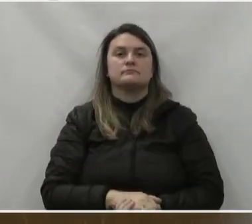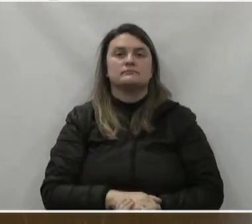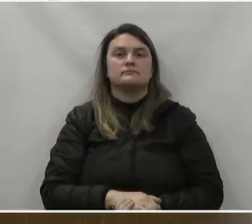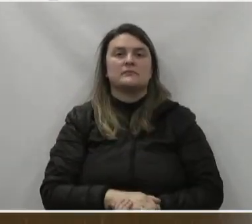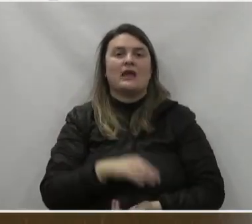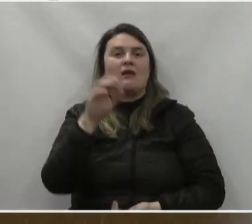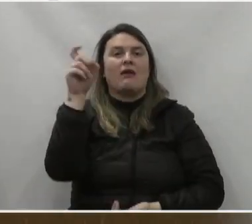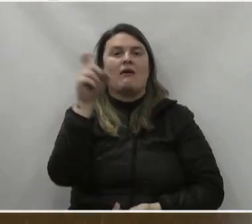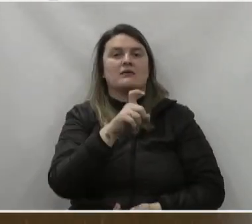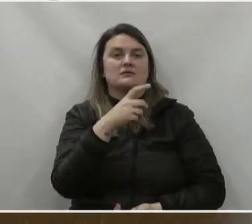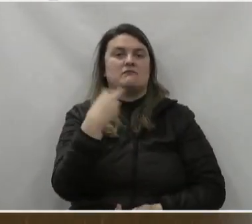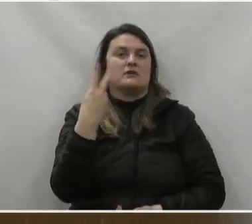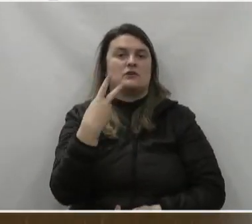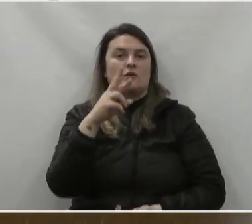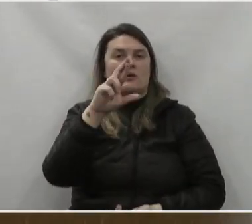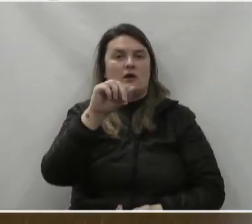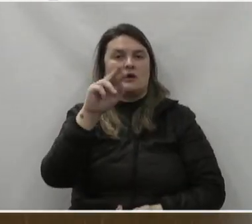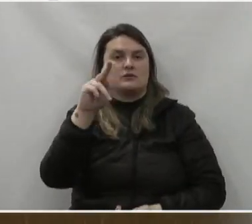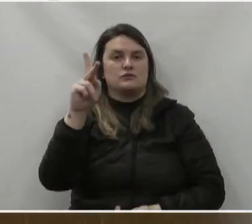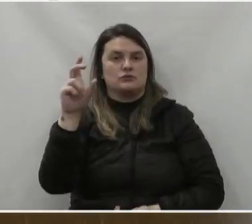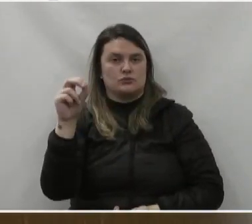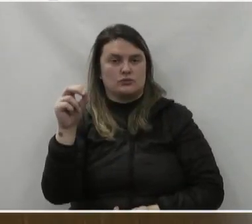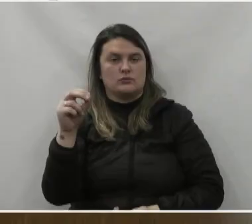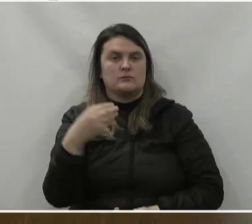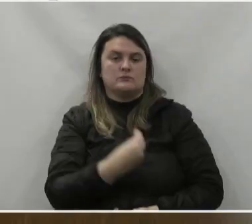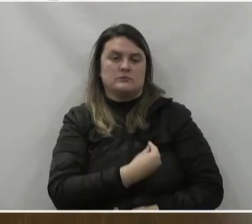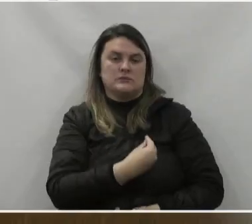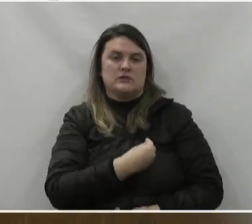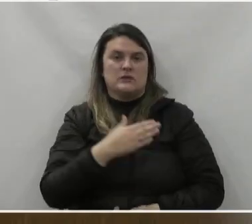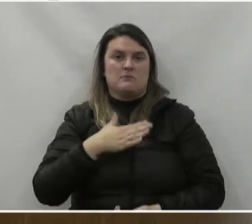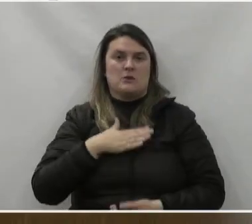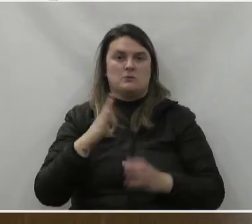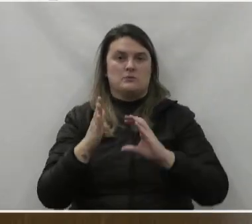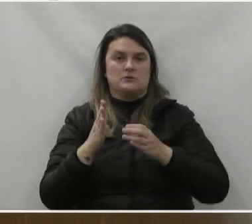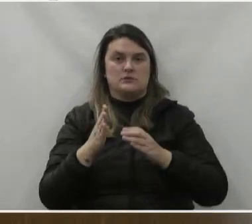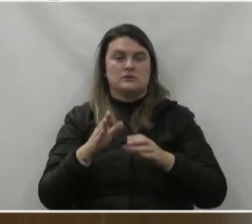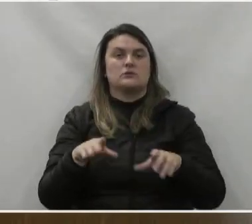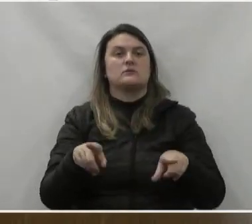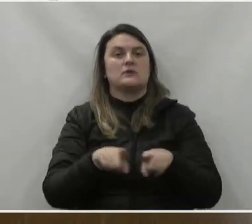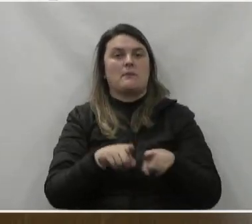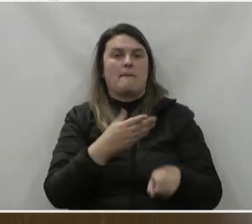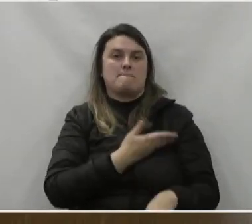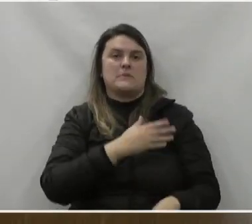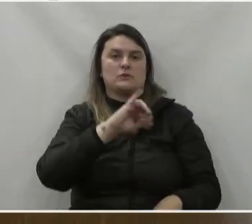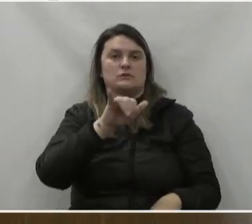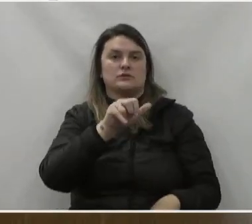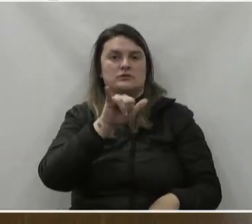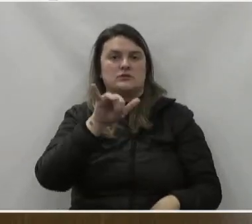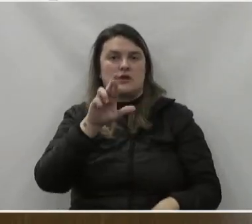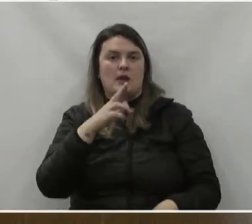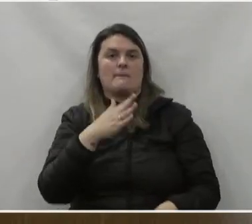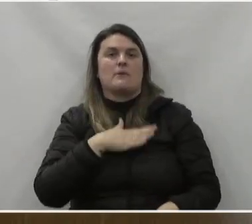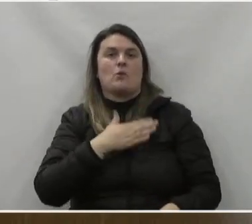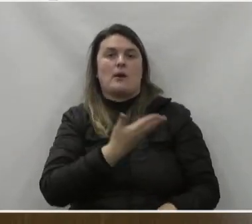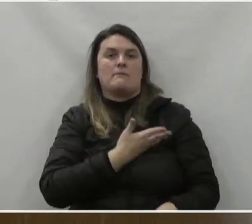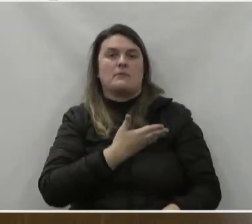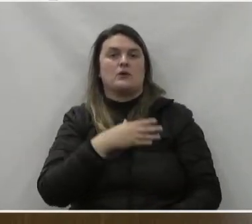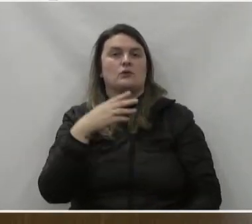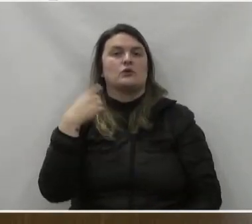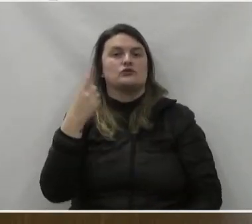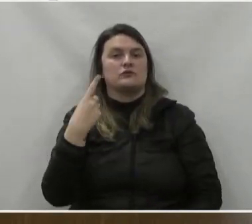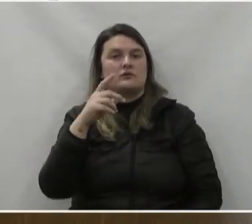amigo ex-vereador Ráttico, suplente do meu partido, o amigo Jair, o amigo advogado Aleixo,